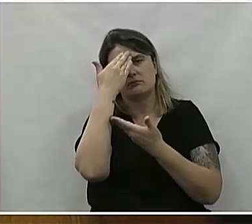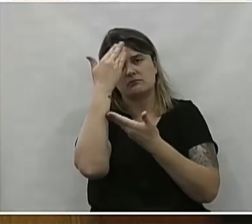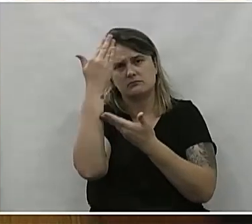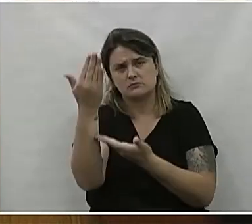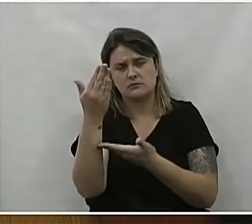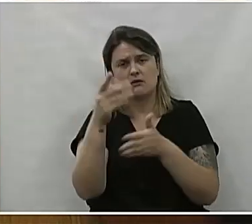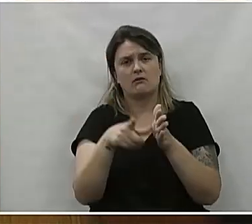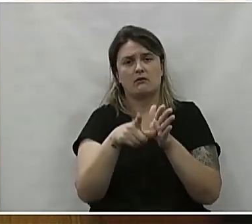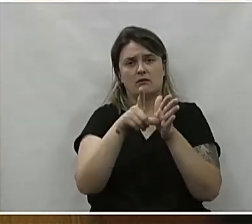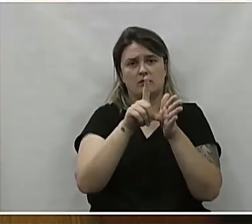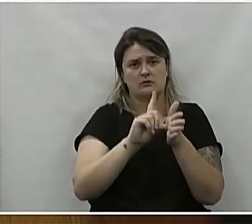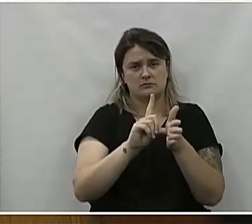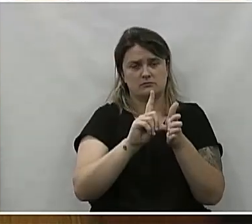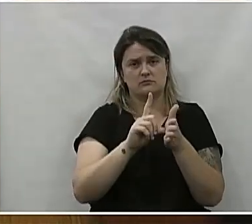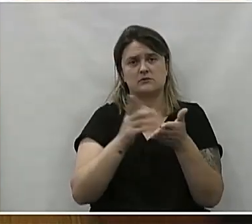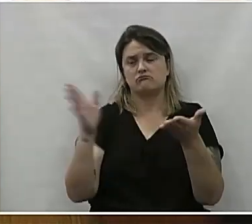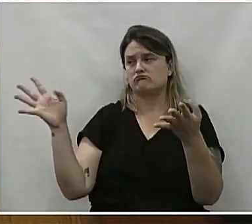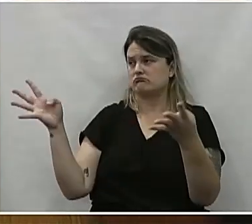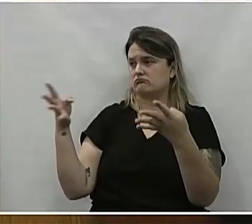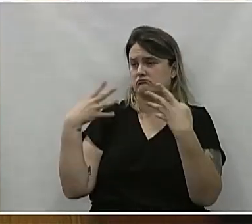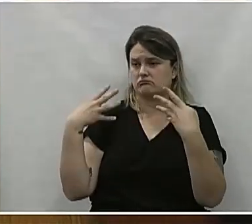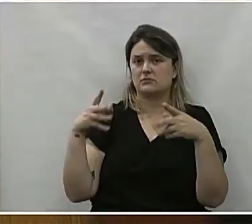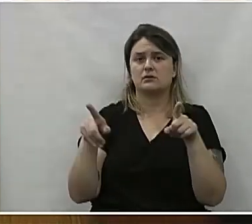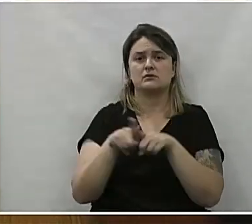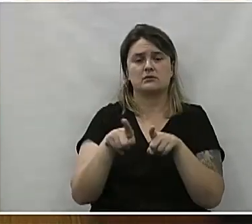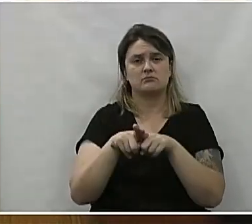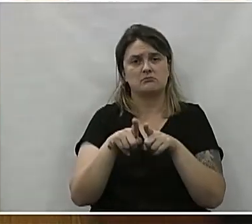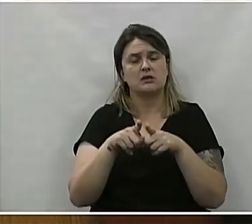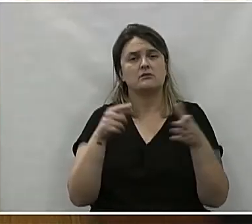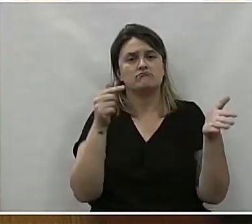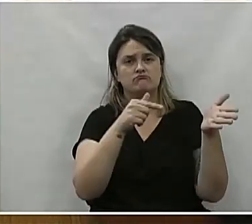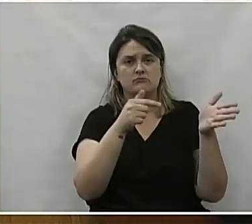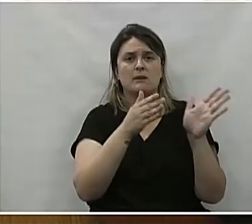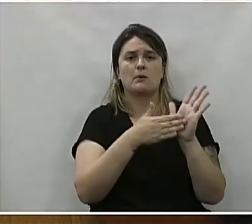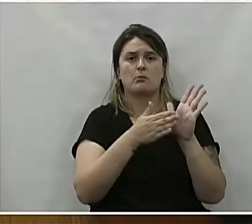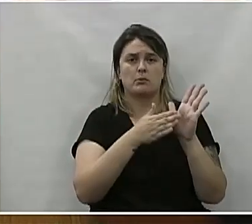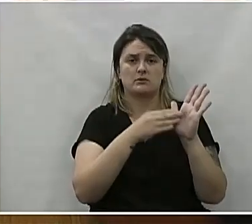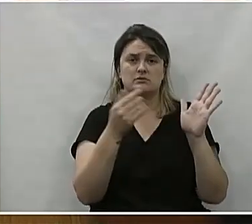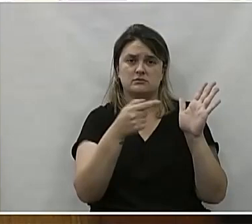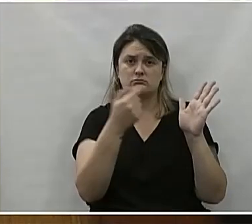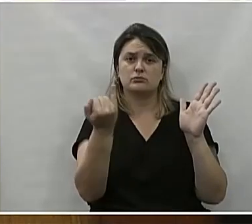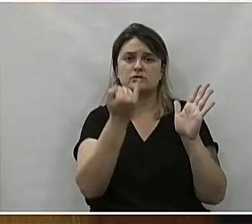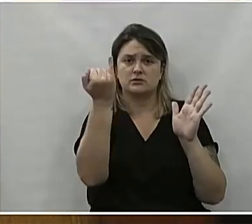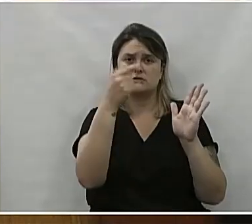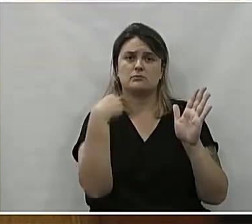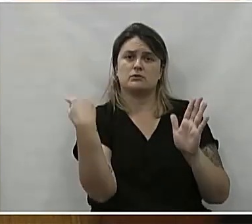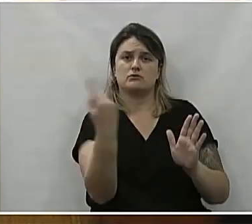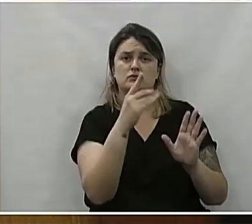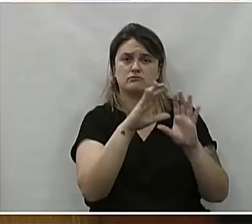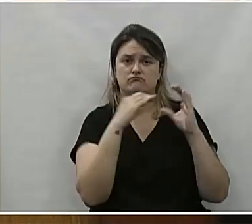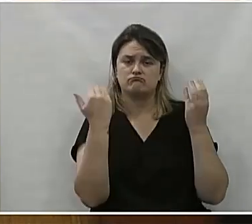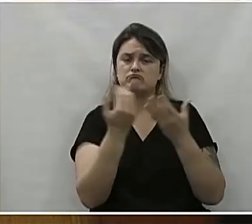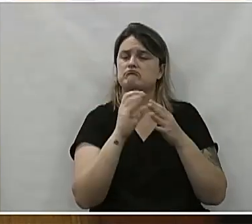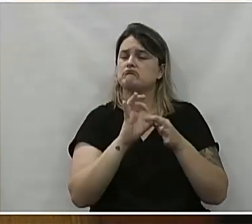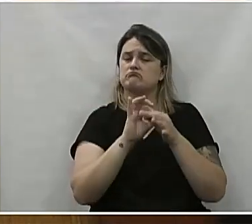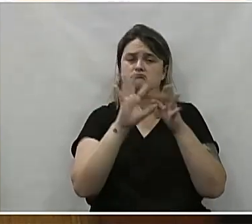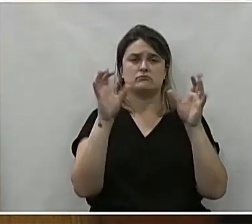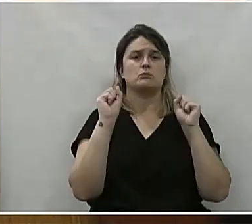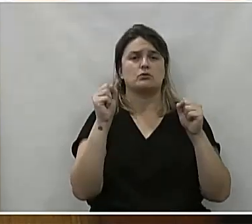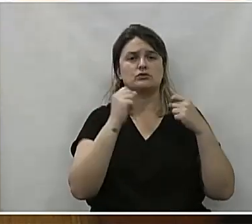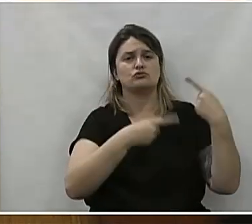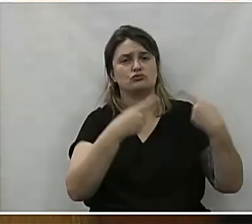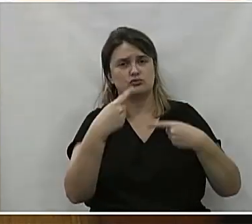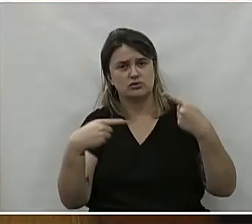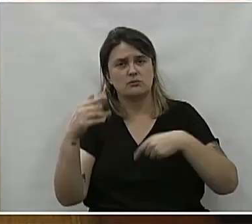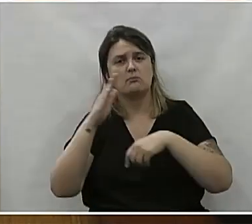Agradeço antecipadamente pela sua atenção e consideração Em relação a essa questão importante para a comunidade Estou à disposição para